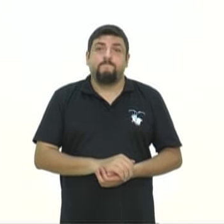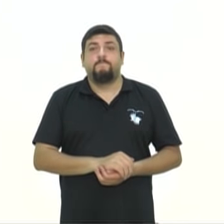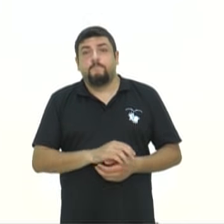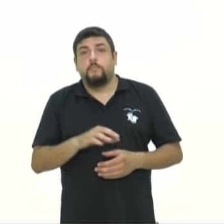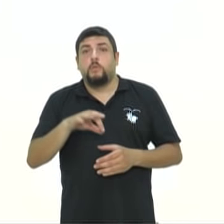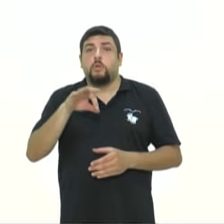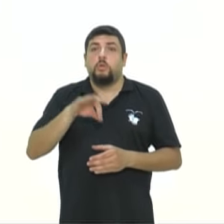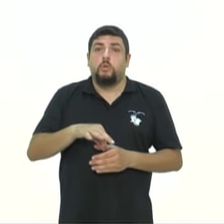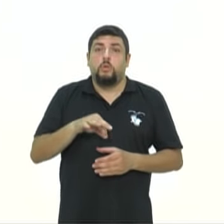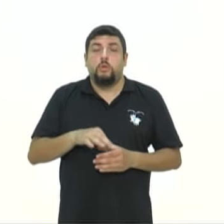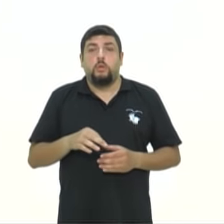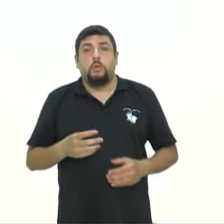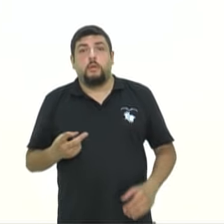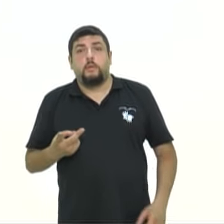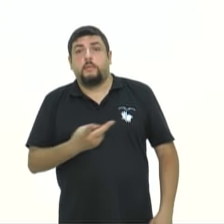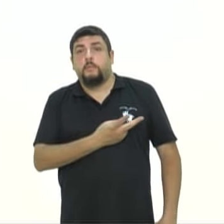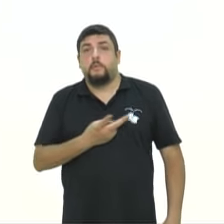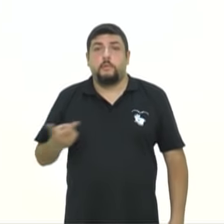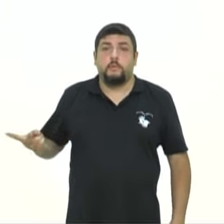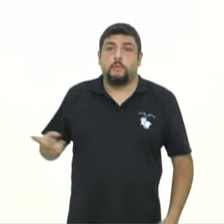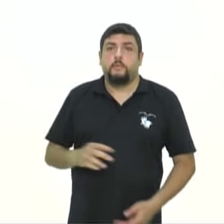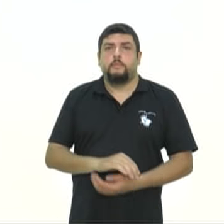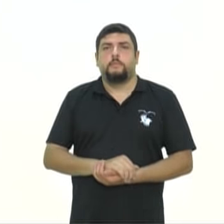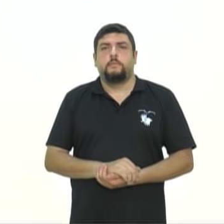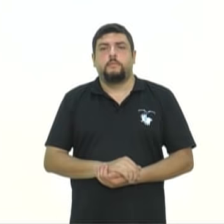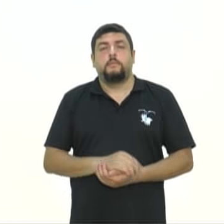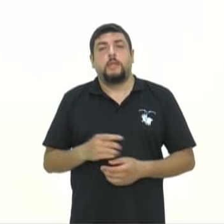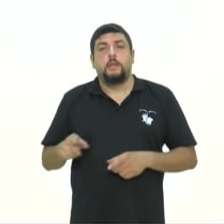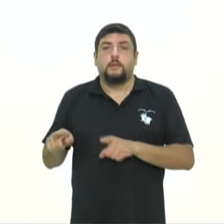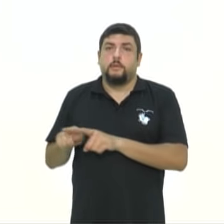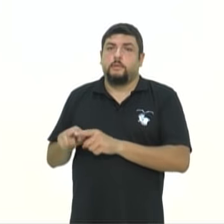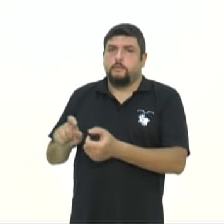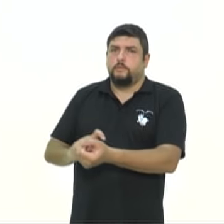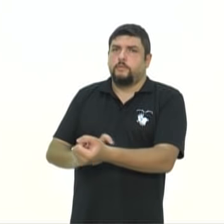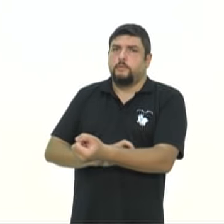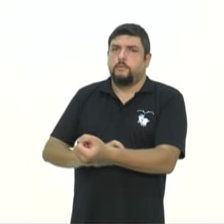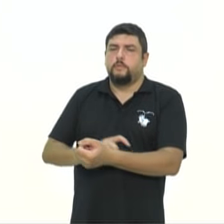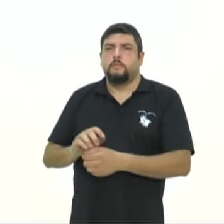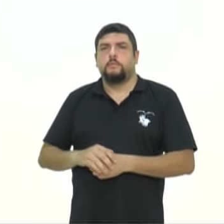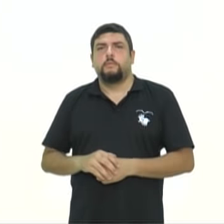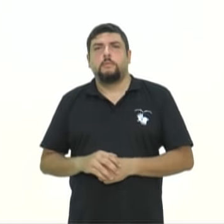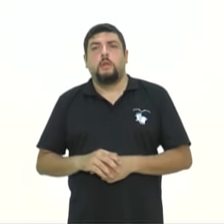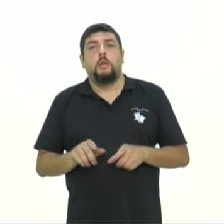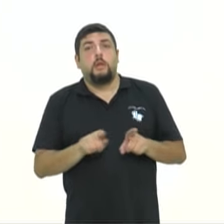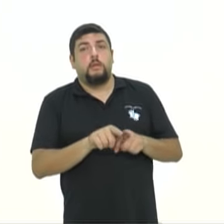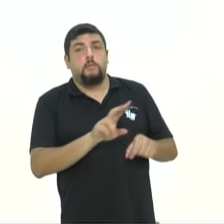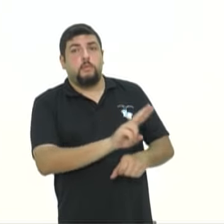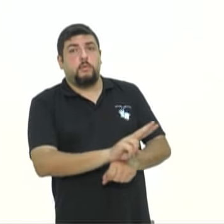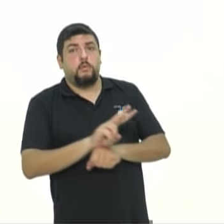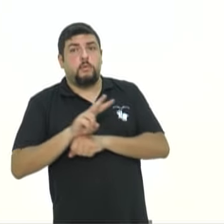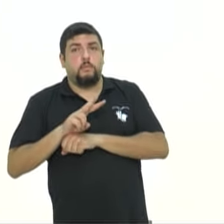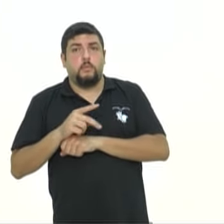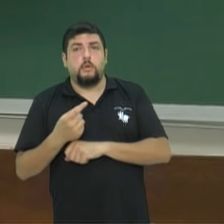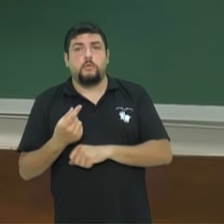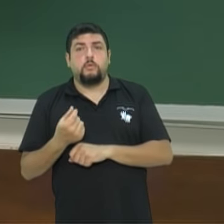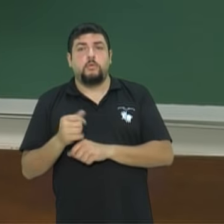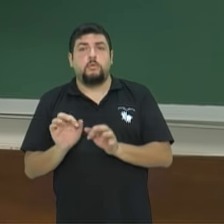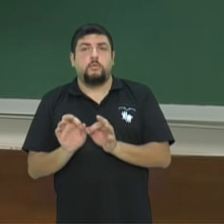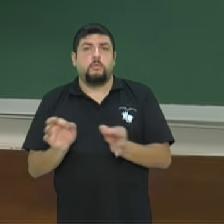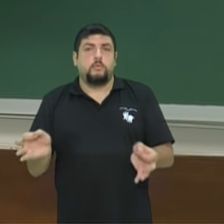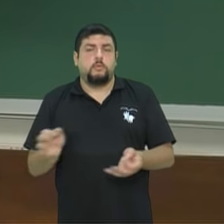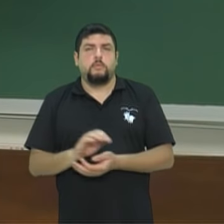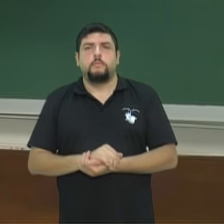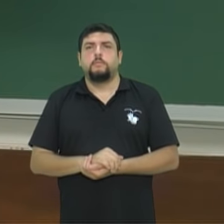quer dizer, vai demorar muito, né? Aí ele também ficou nervoso. E um empréstimo simples para arrumar as contas, né? Então, cada vez que as pessoas